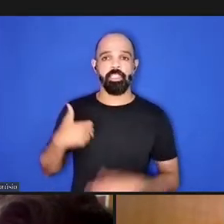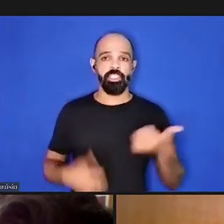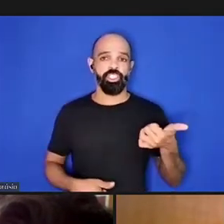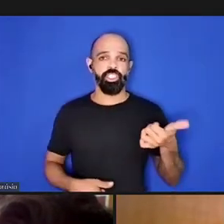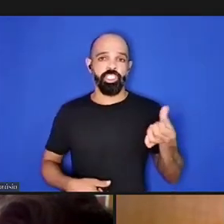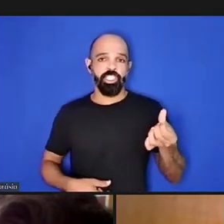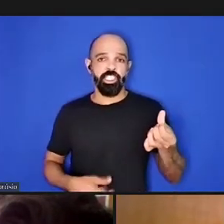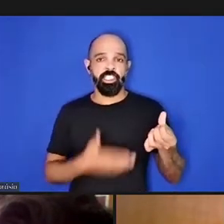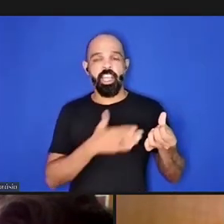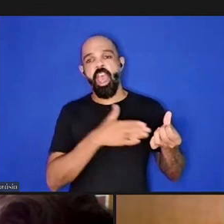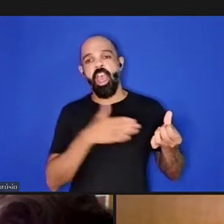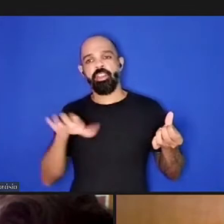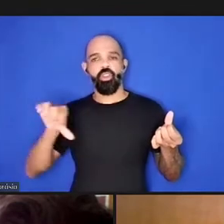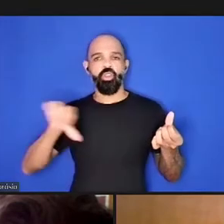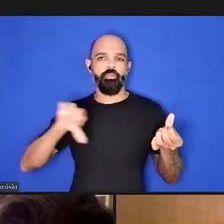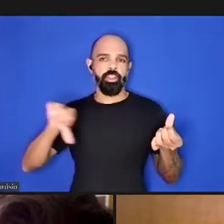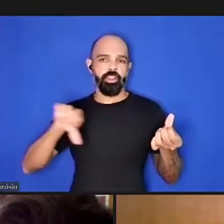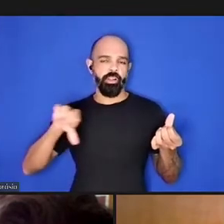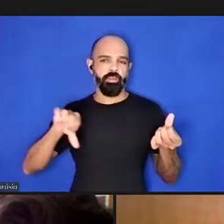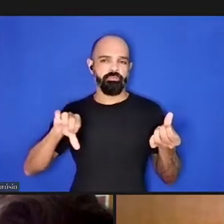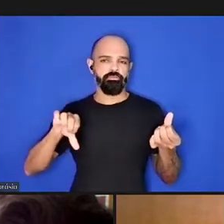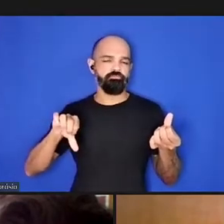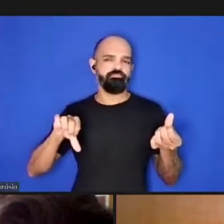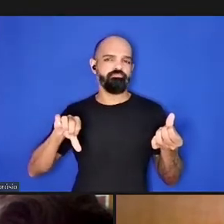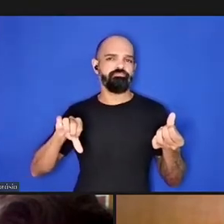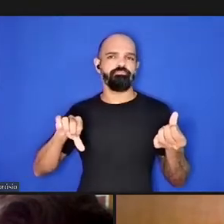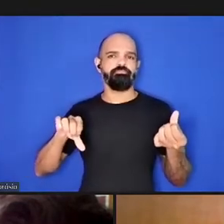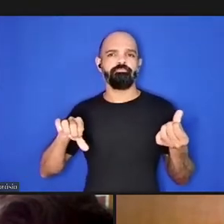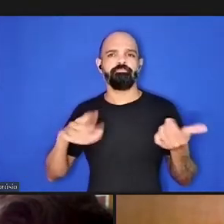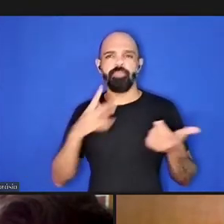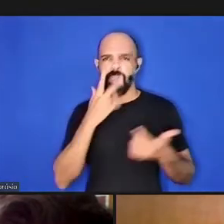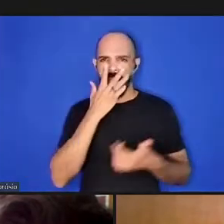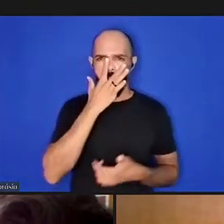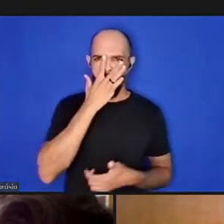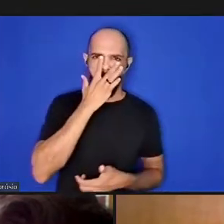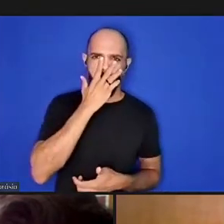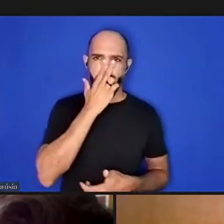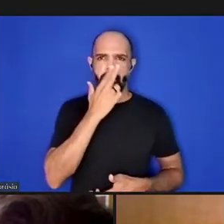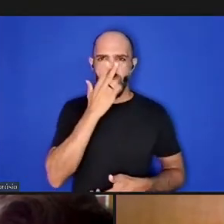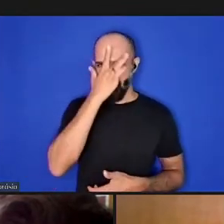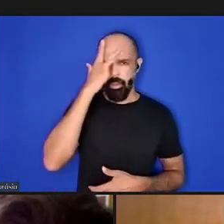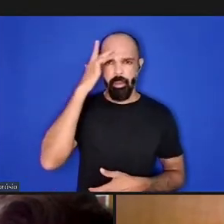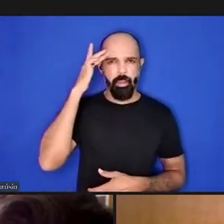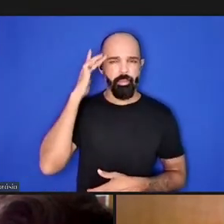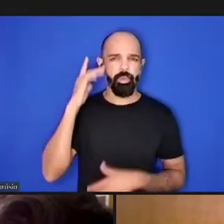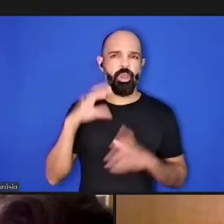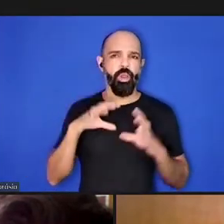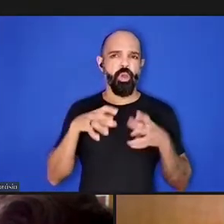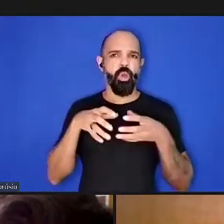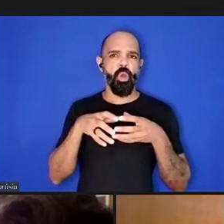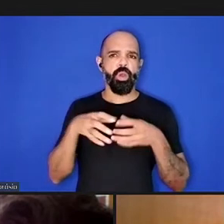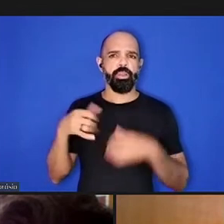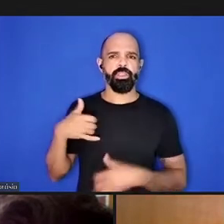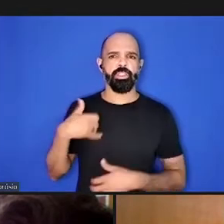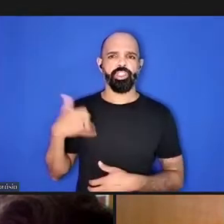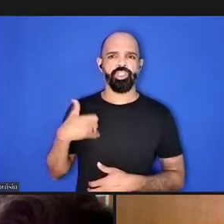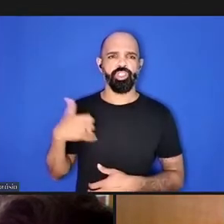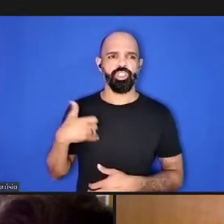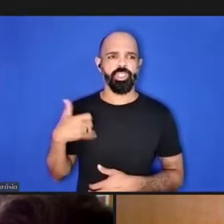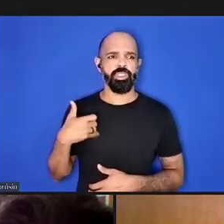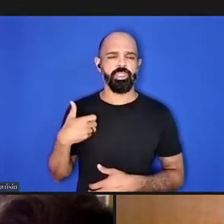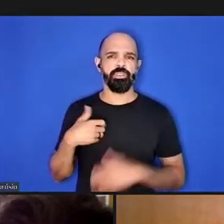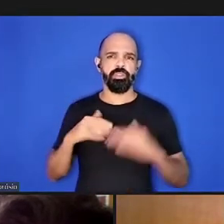Não é muito dirigido a pessoas de um grupo de uma faixa etária muito